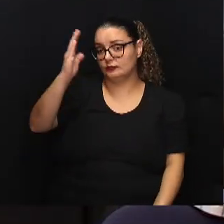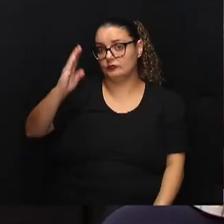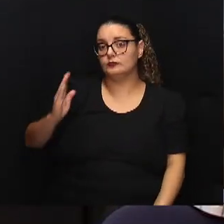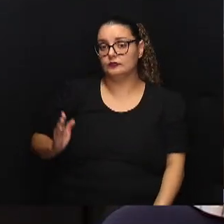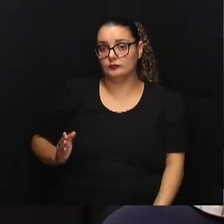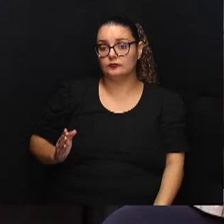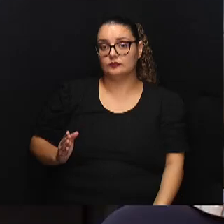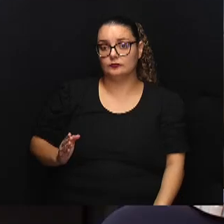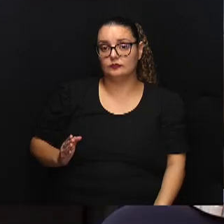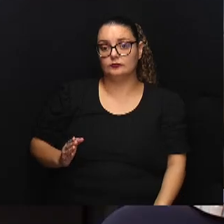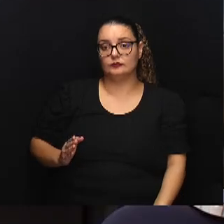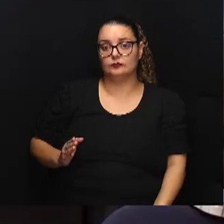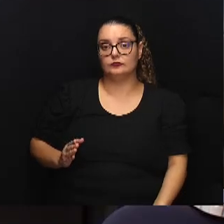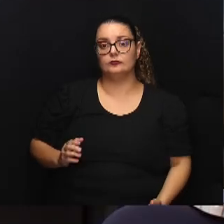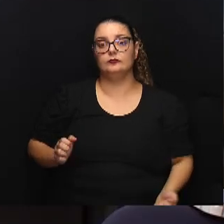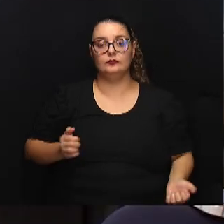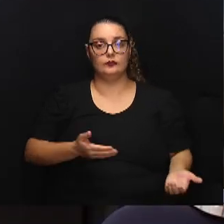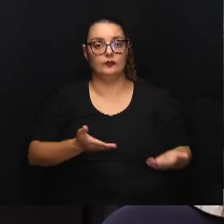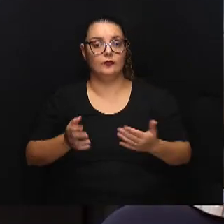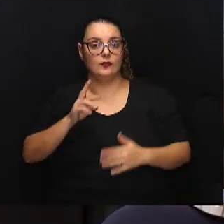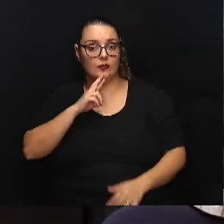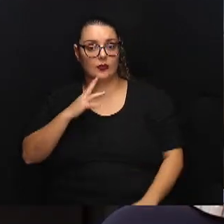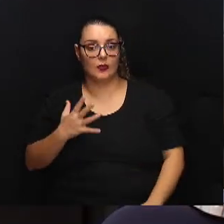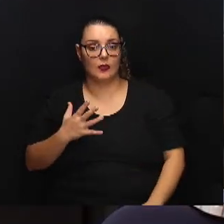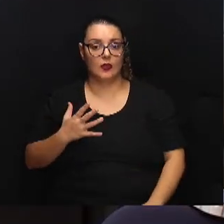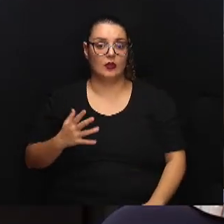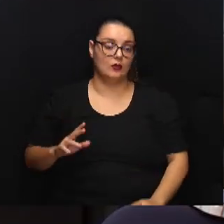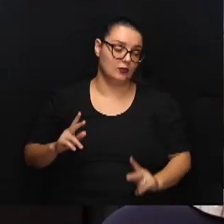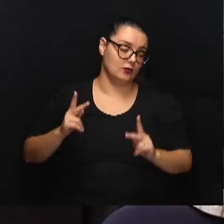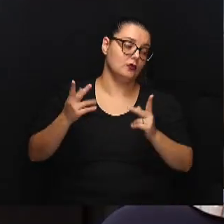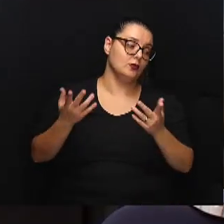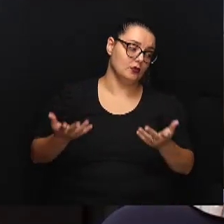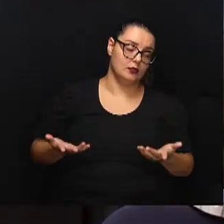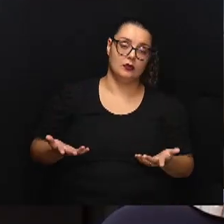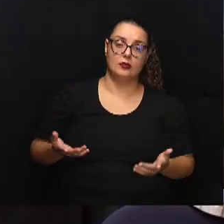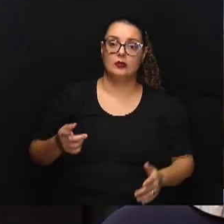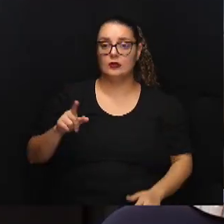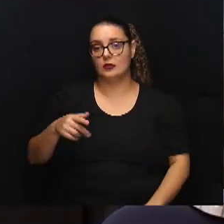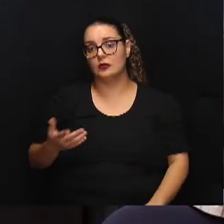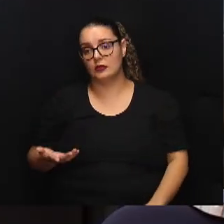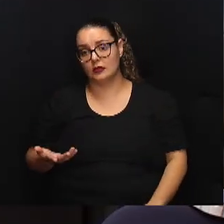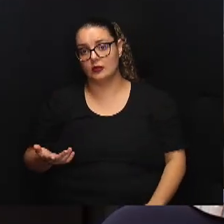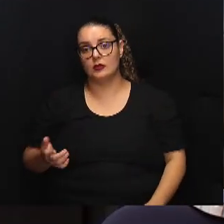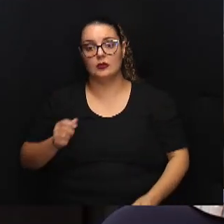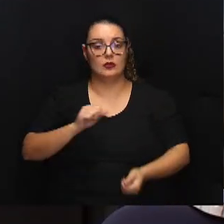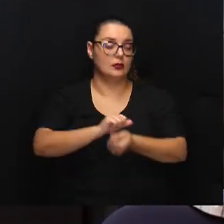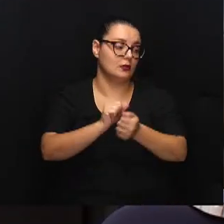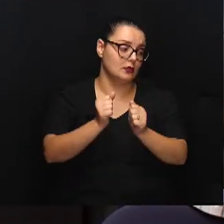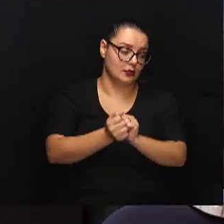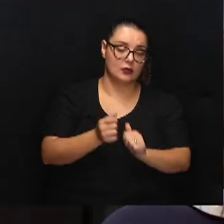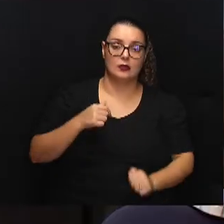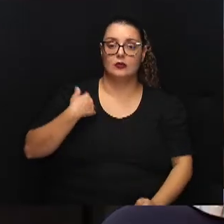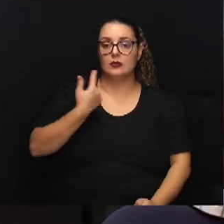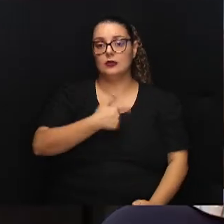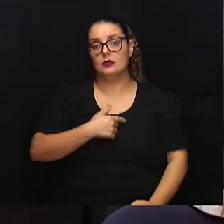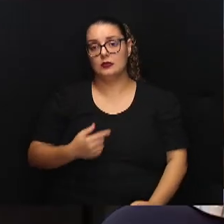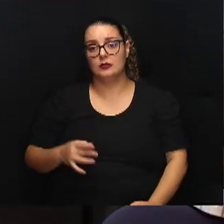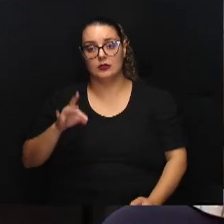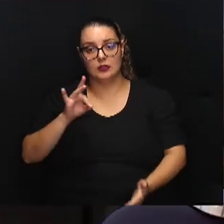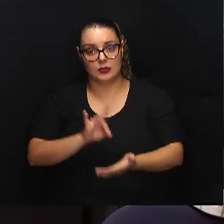que apresentaram resultados exitosos, e assim, adequar a nossa realidade,